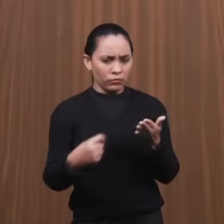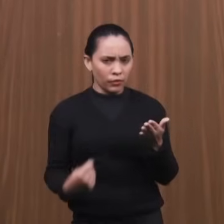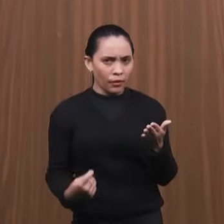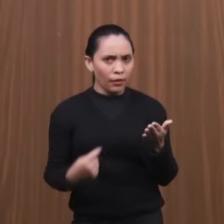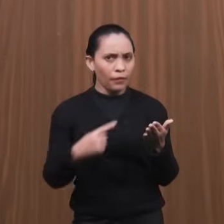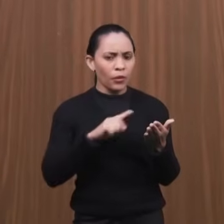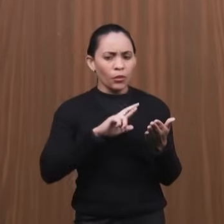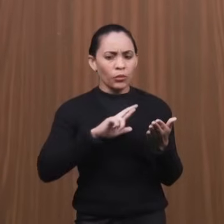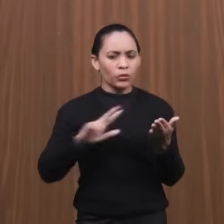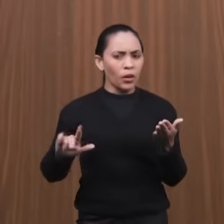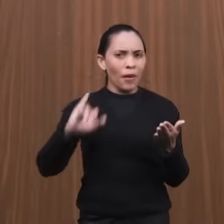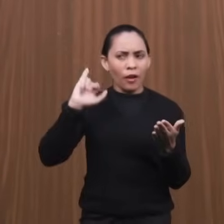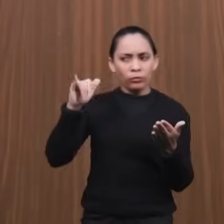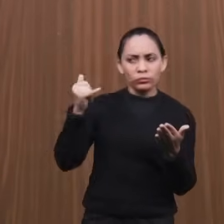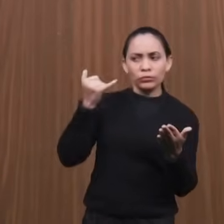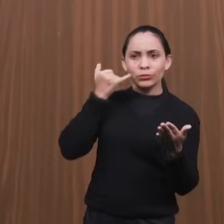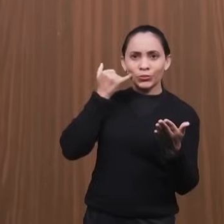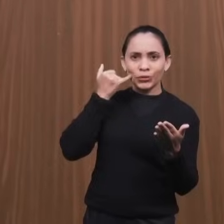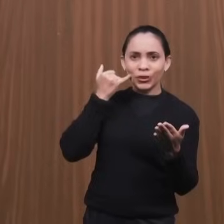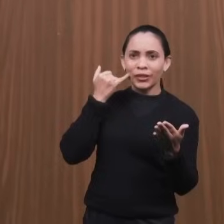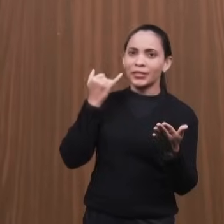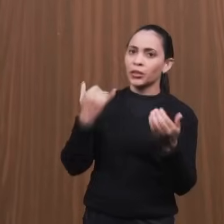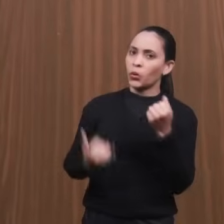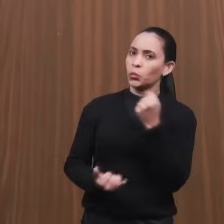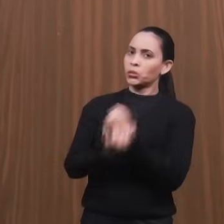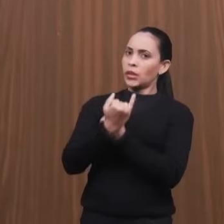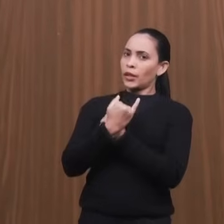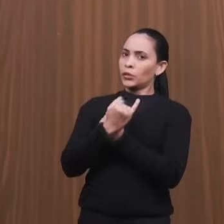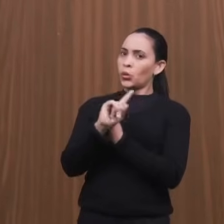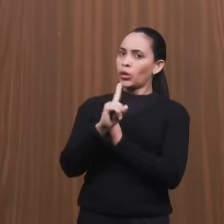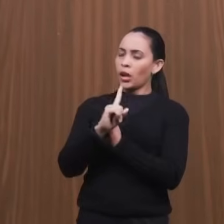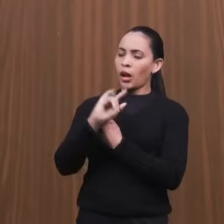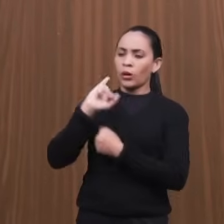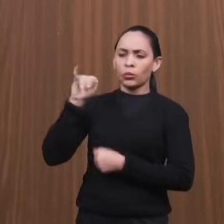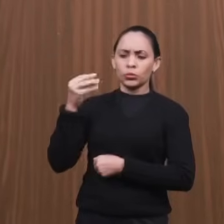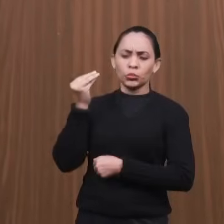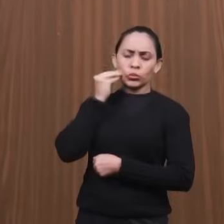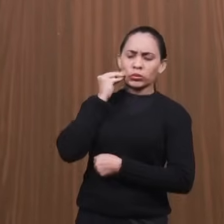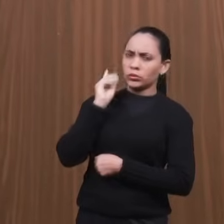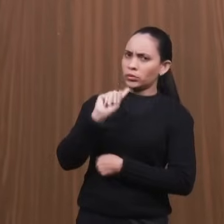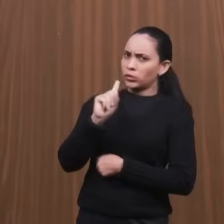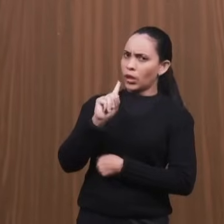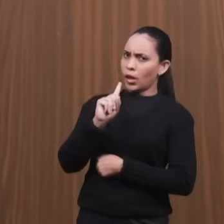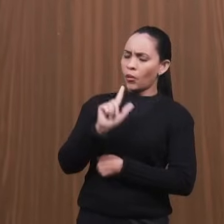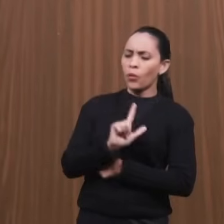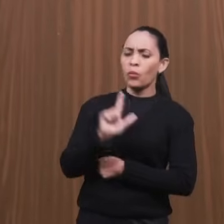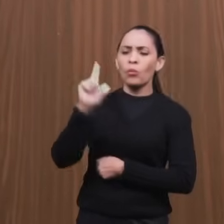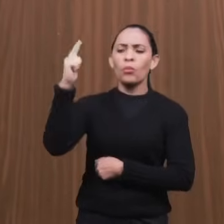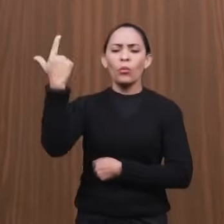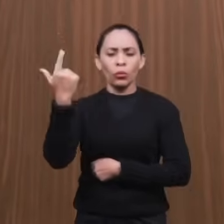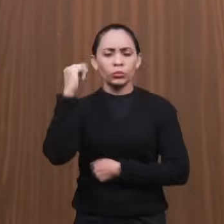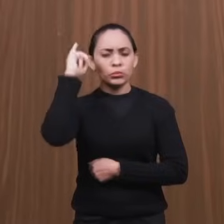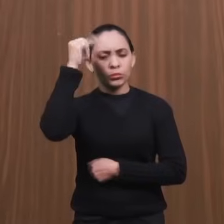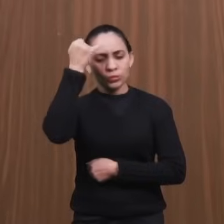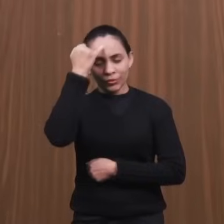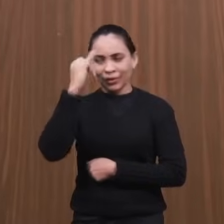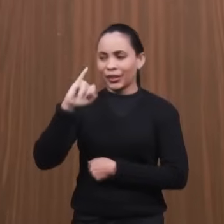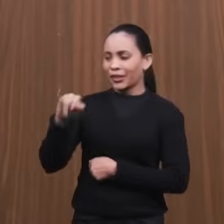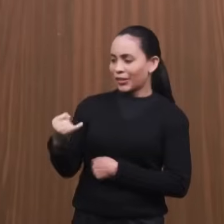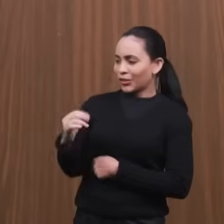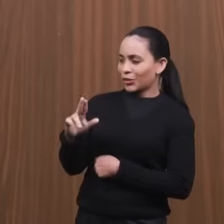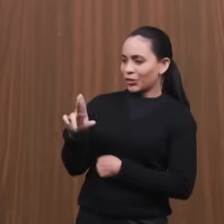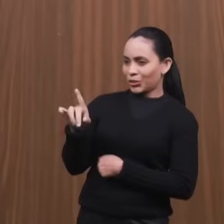é o Iscariotes, mas sim o irmão do Senhor Jesus, que apesar disso se coloca como ele é